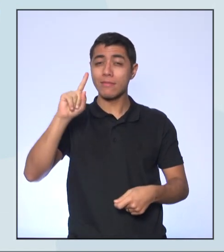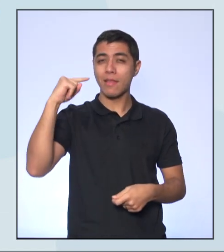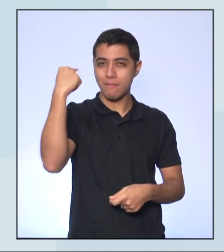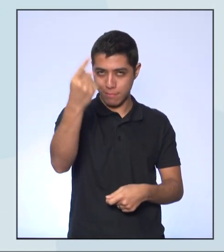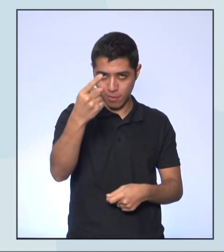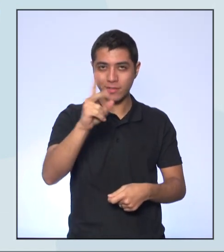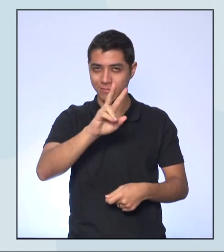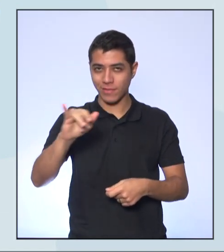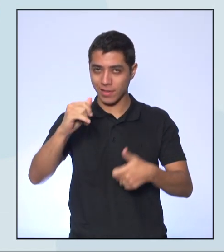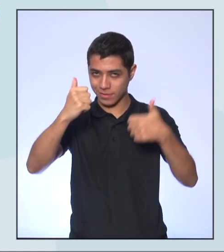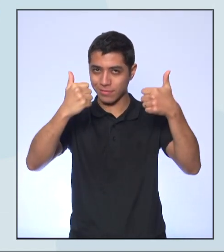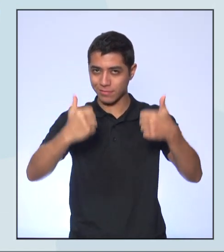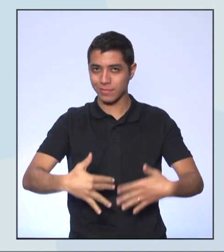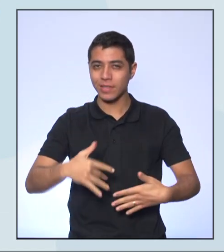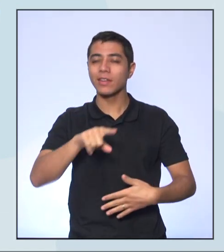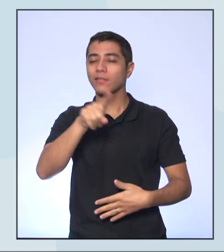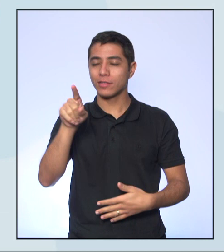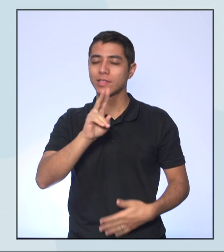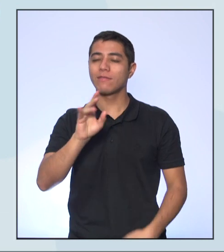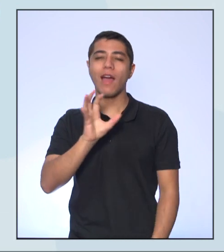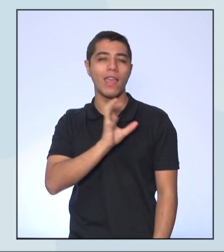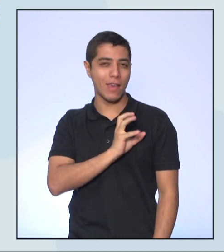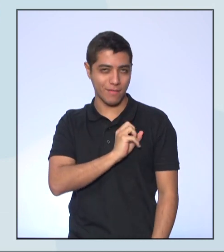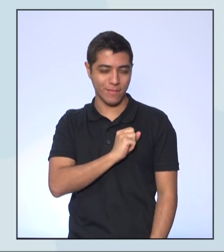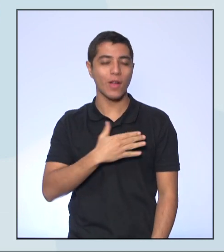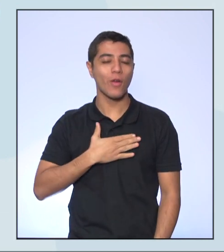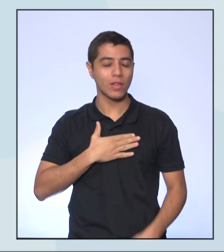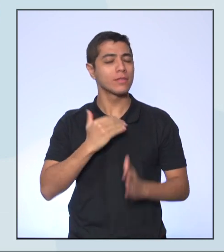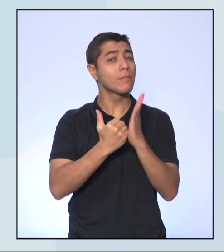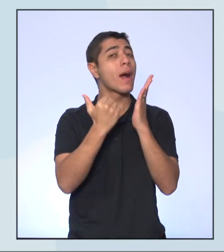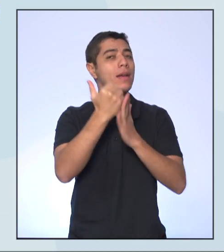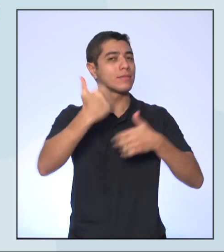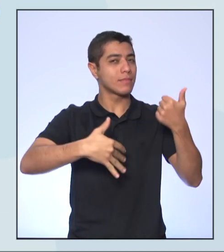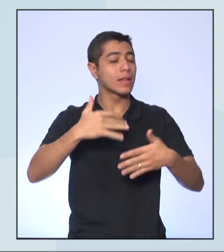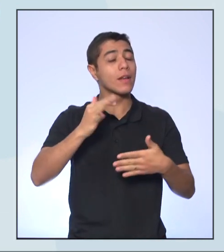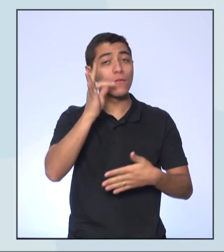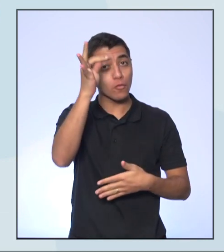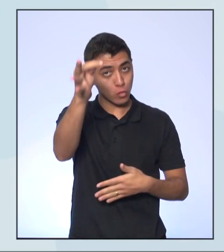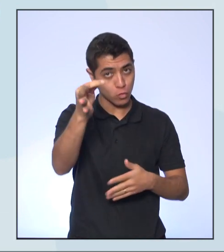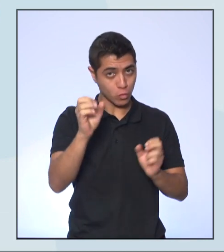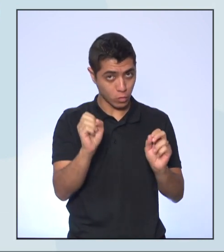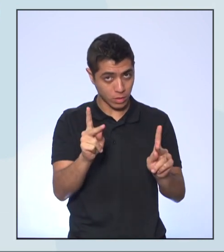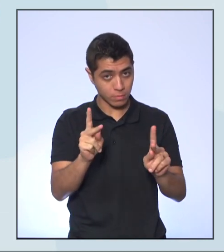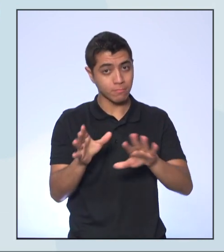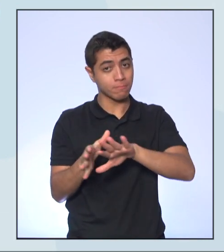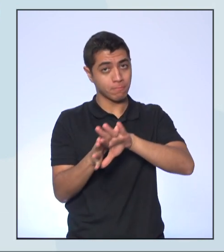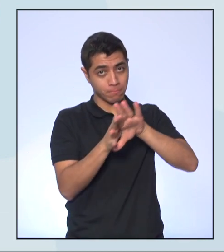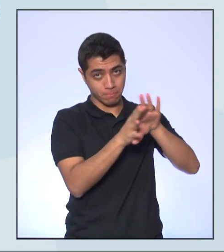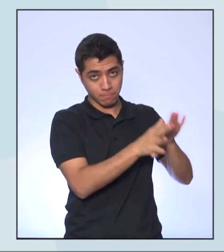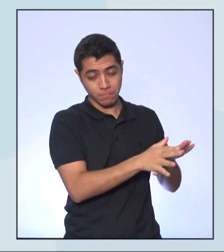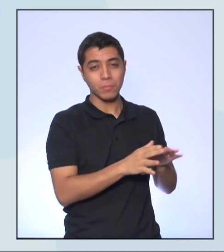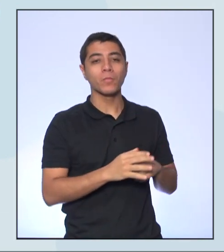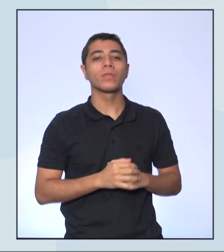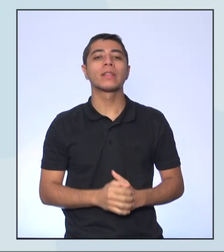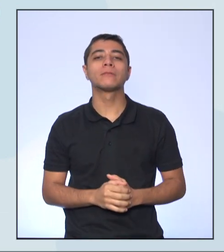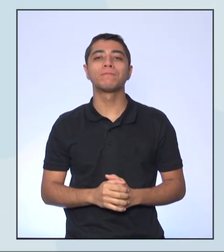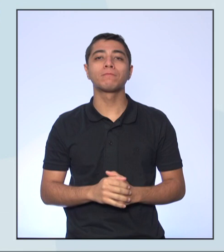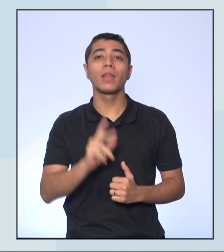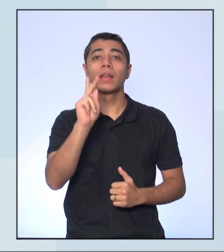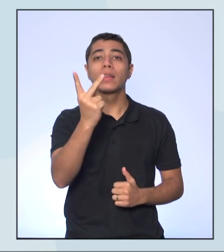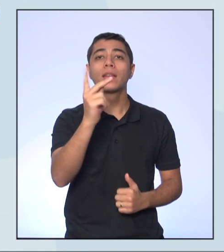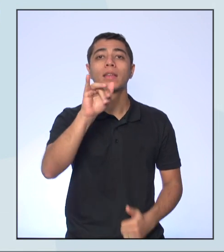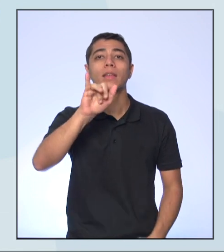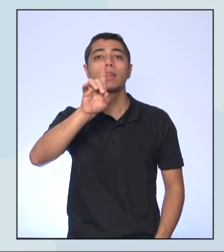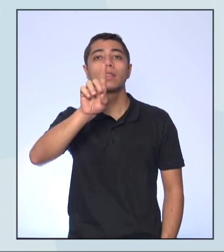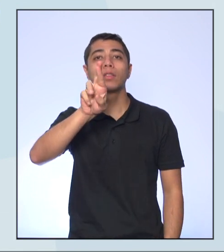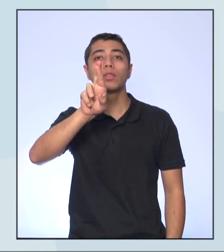tem a setinha que quer dizer formando, daí o nosso gás hidrogênio. O símbolo do elemento hidrogênio é só o H,